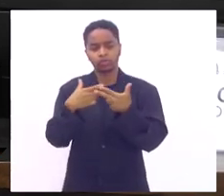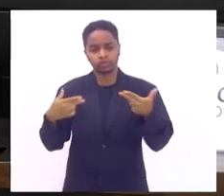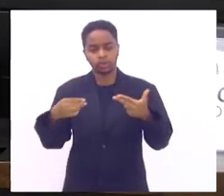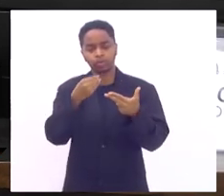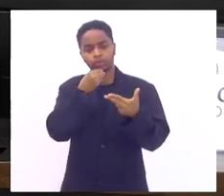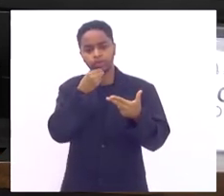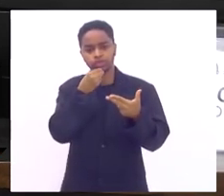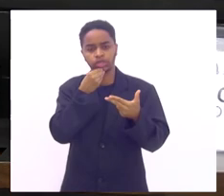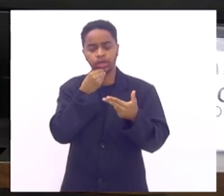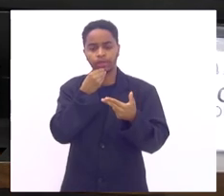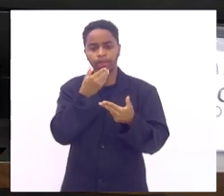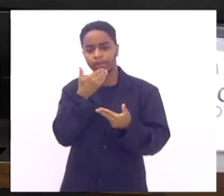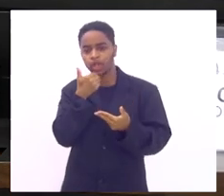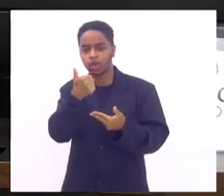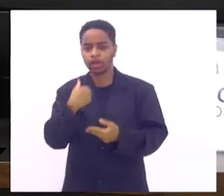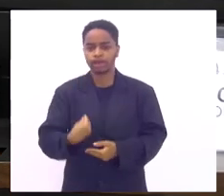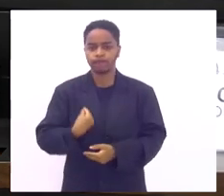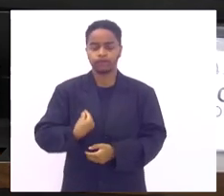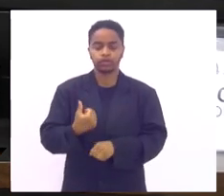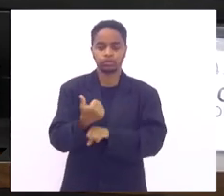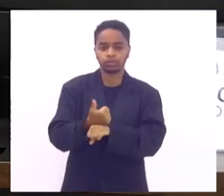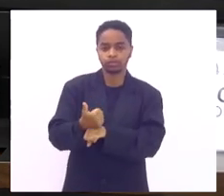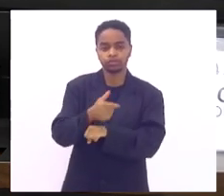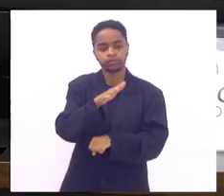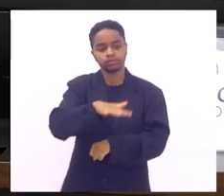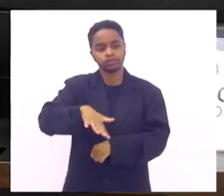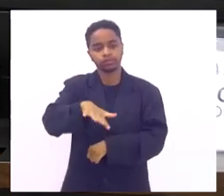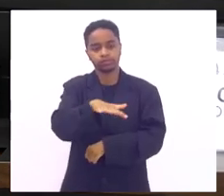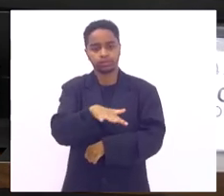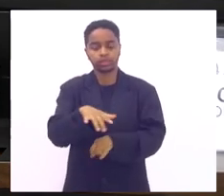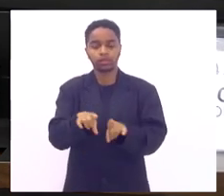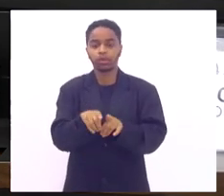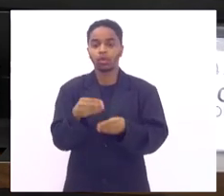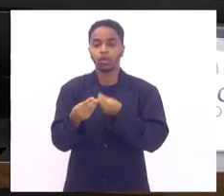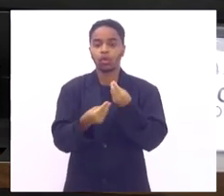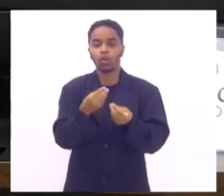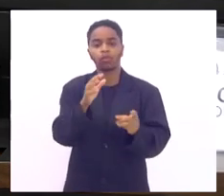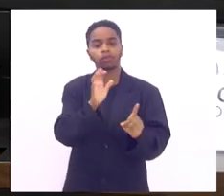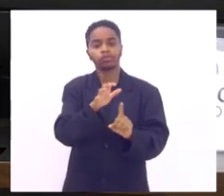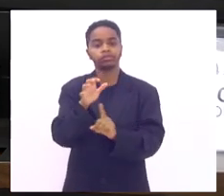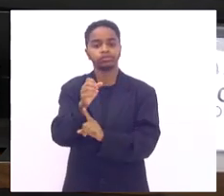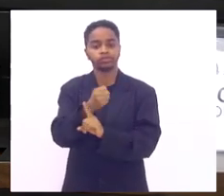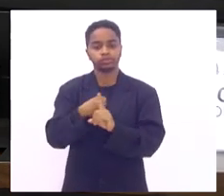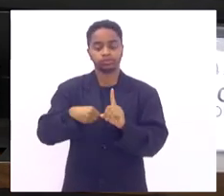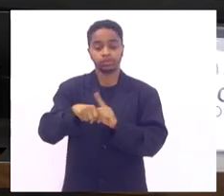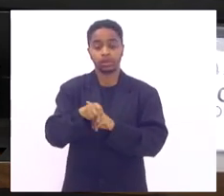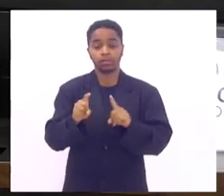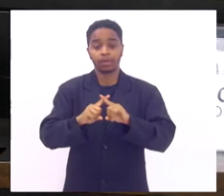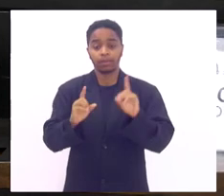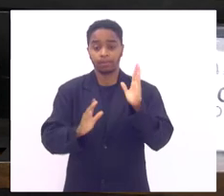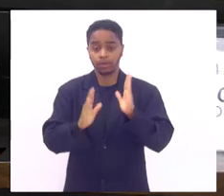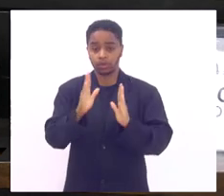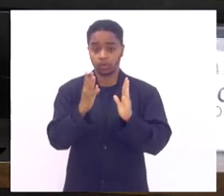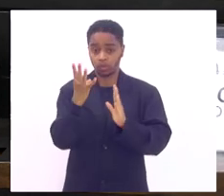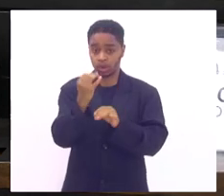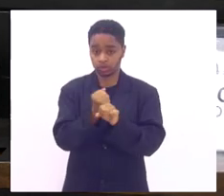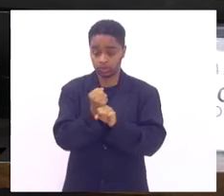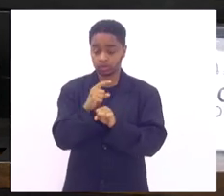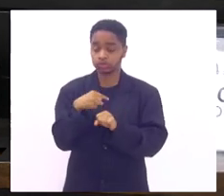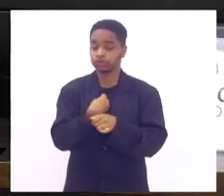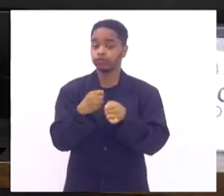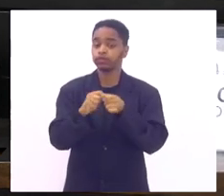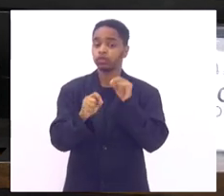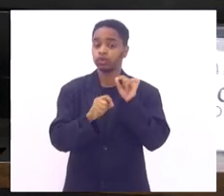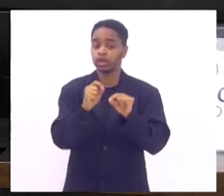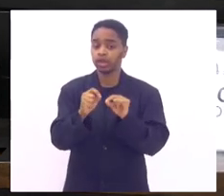do profissional da contabilidade e como ele poderia impactar a sociedade. E o que a gente fez nesses 4 anos nada mais foi do que atender os anseios da